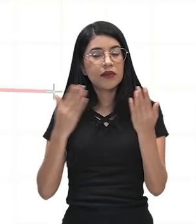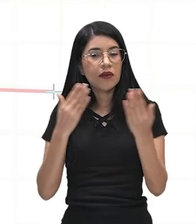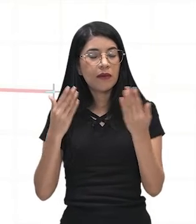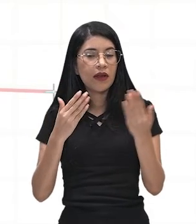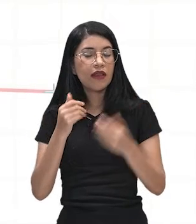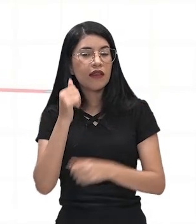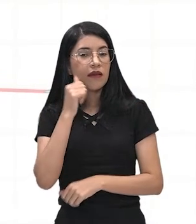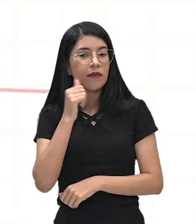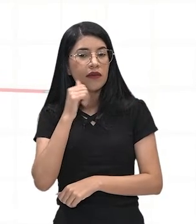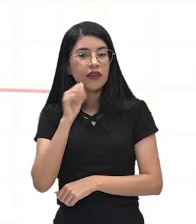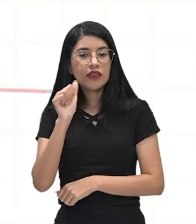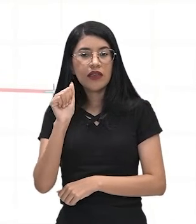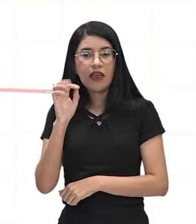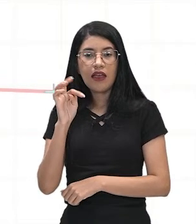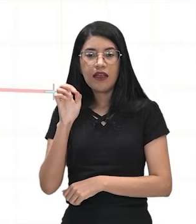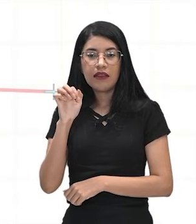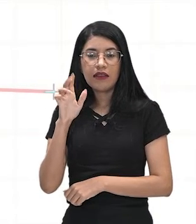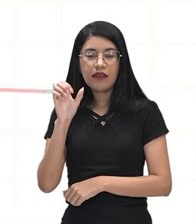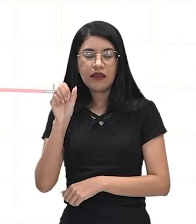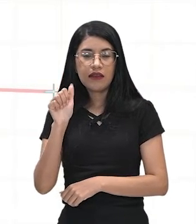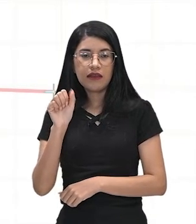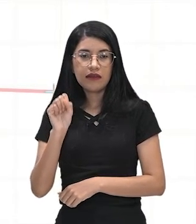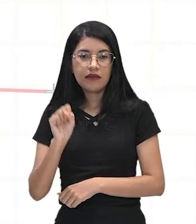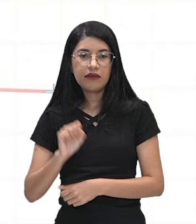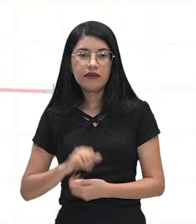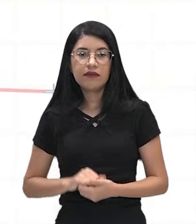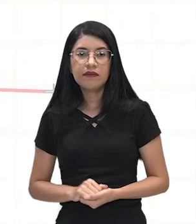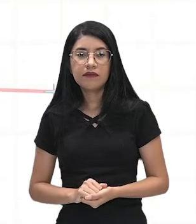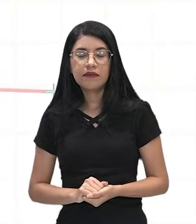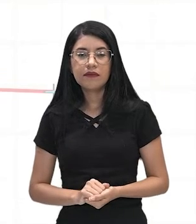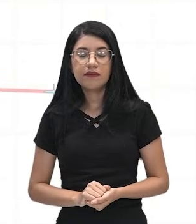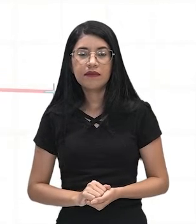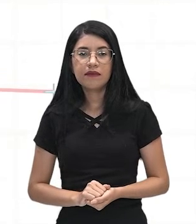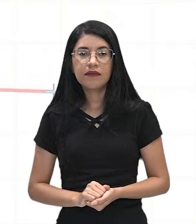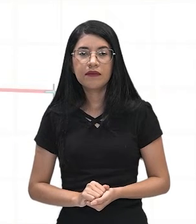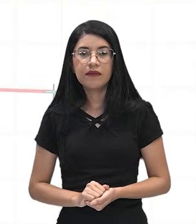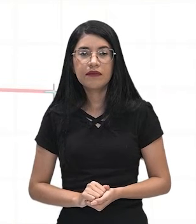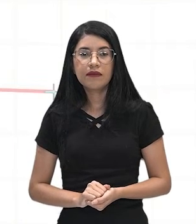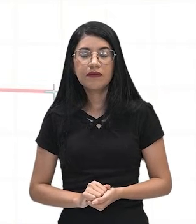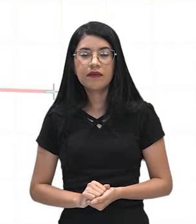com as mulheres de Atenas, tá? Só para a gente